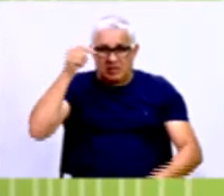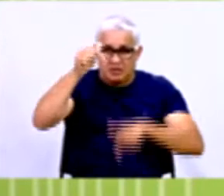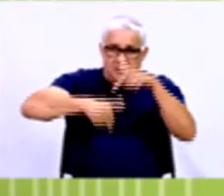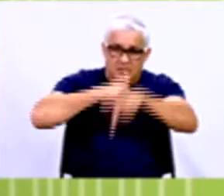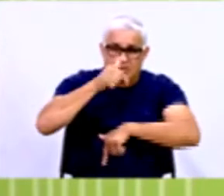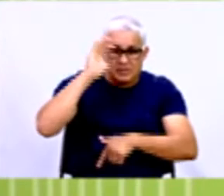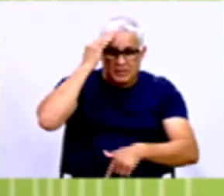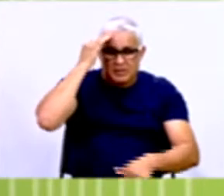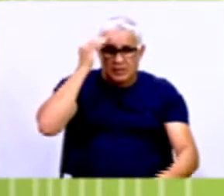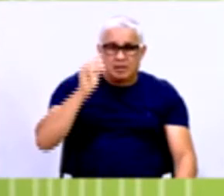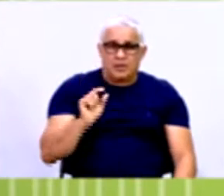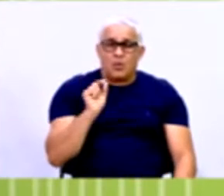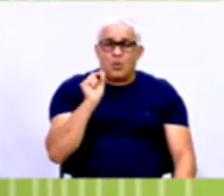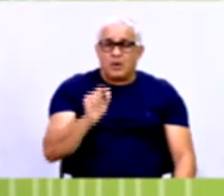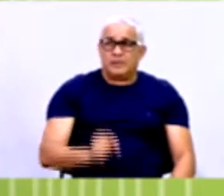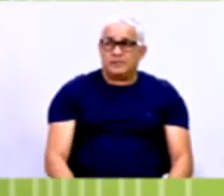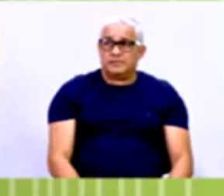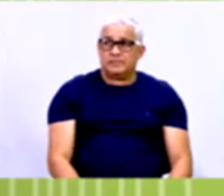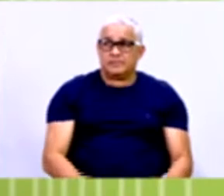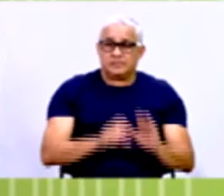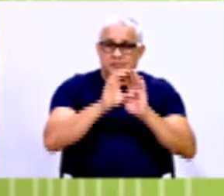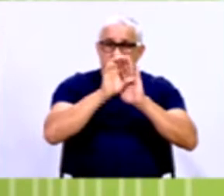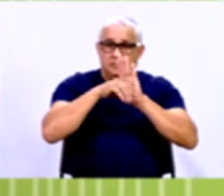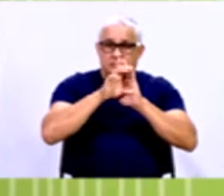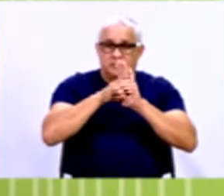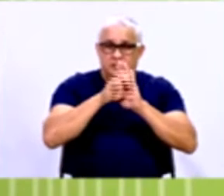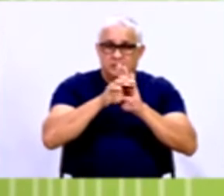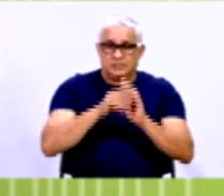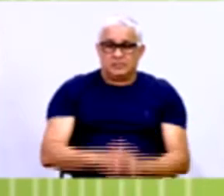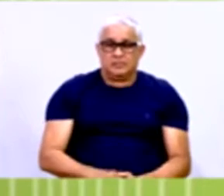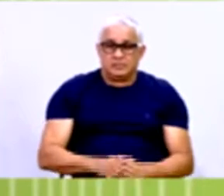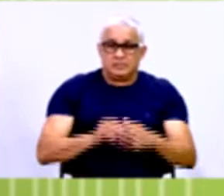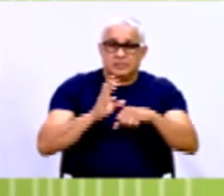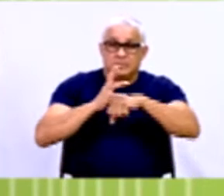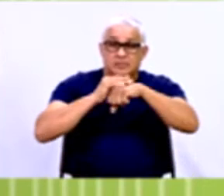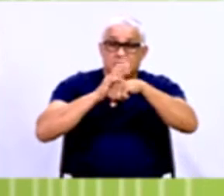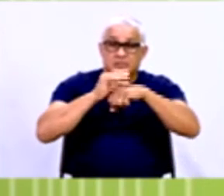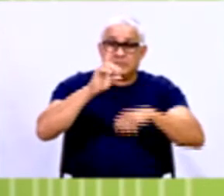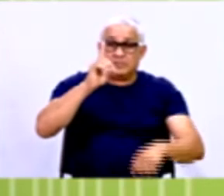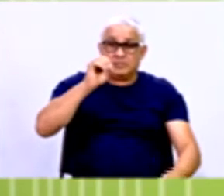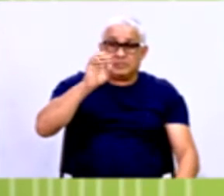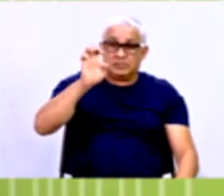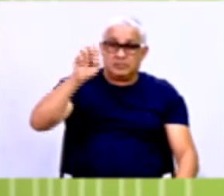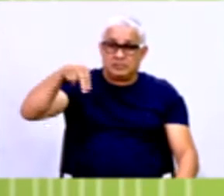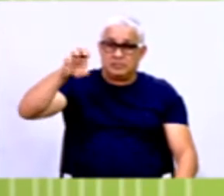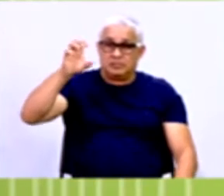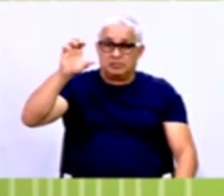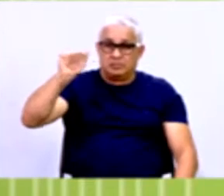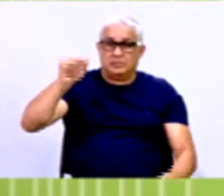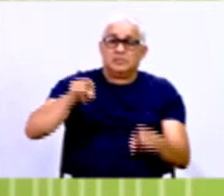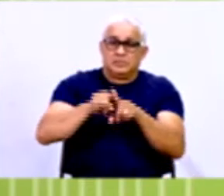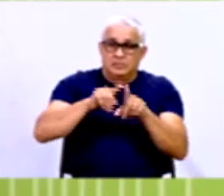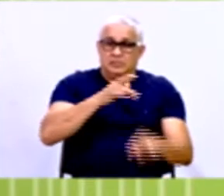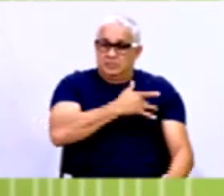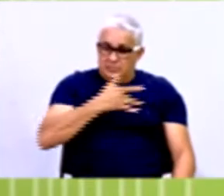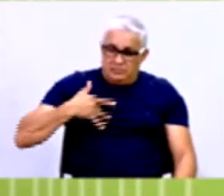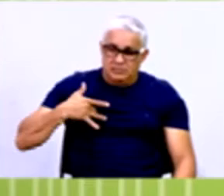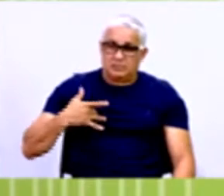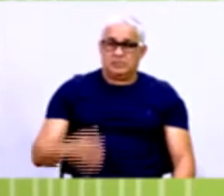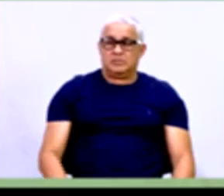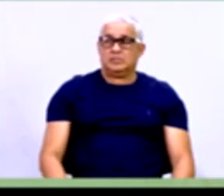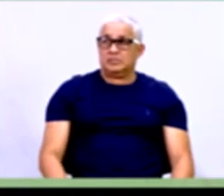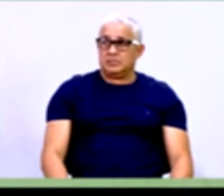entender um pouco a conceituação que se é dada à doença, né, à saúde e à doença. Então vamos